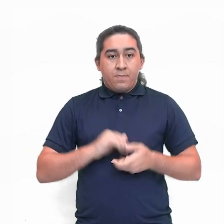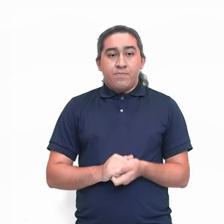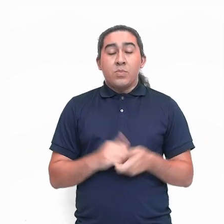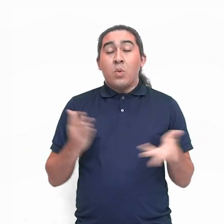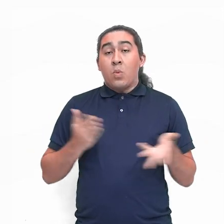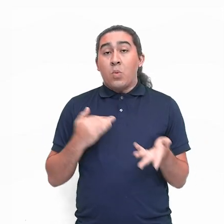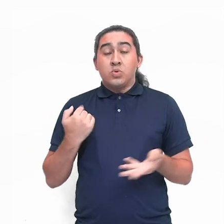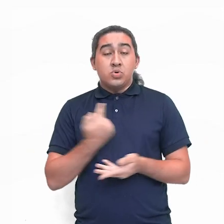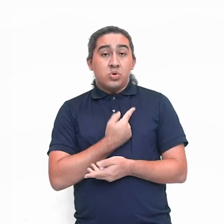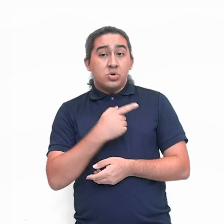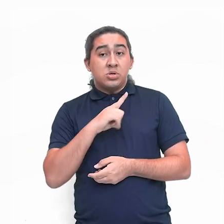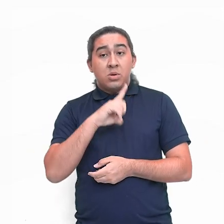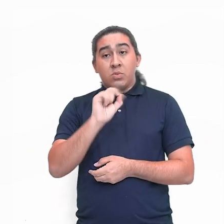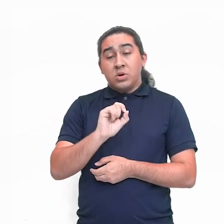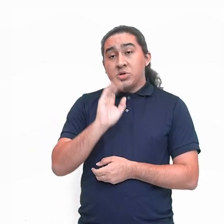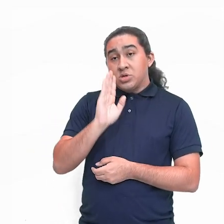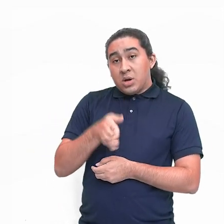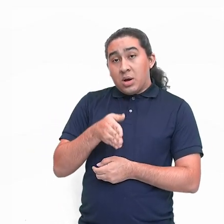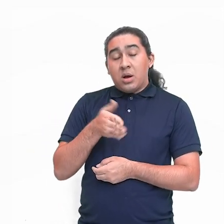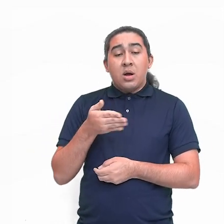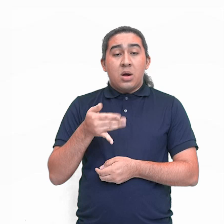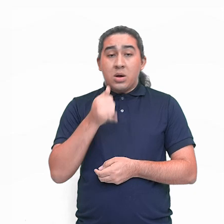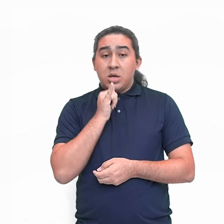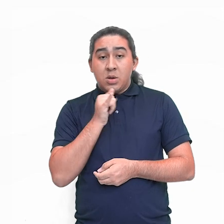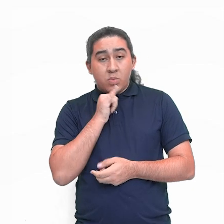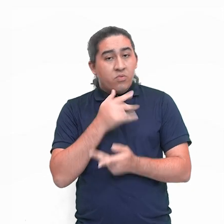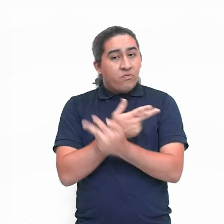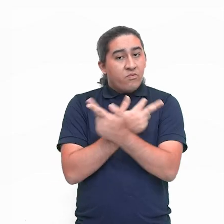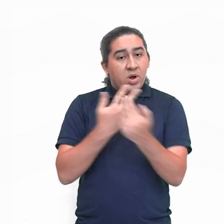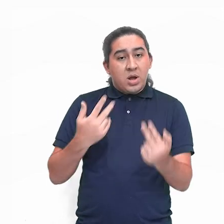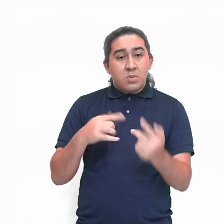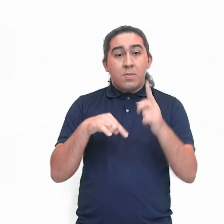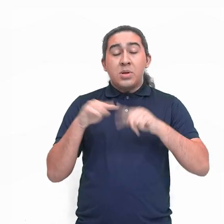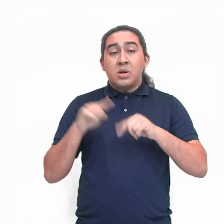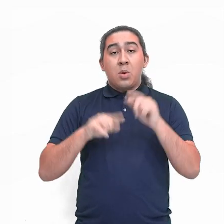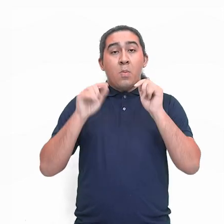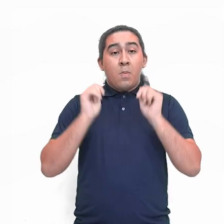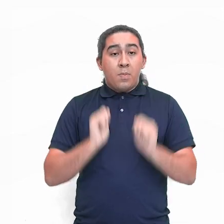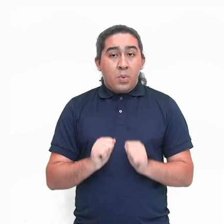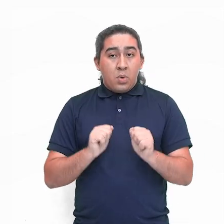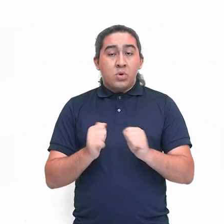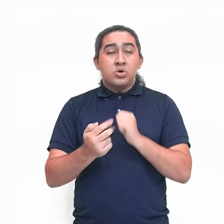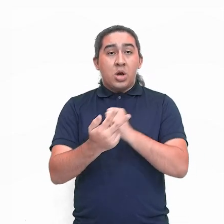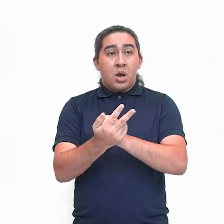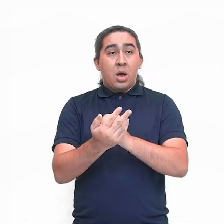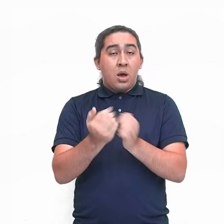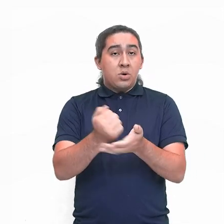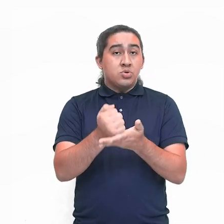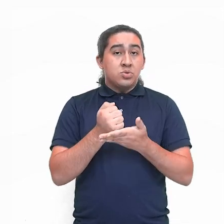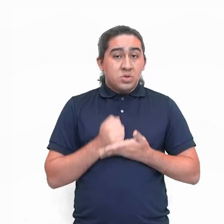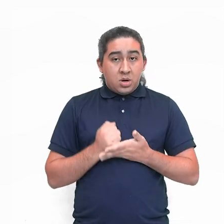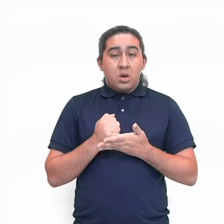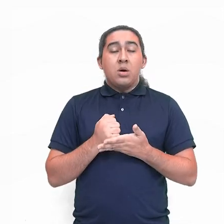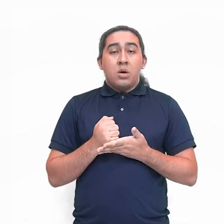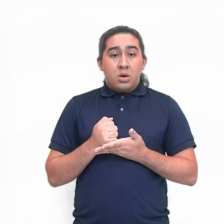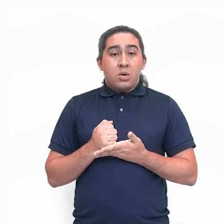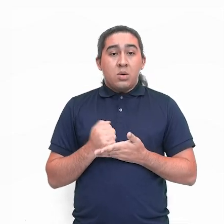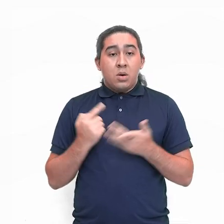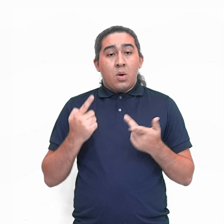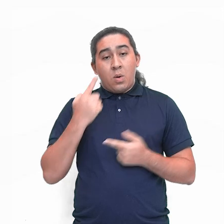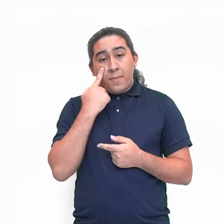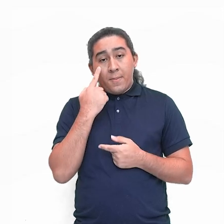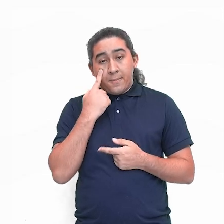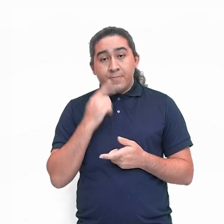em dia, a gente já tem ali vários equipamentos que podem auxiliar, como diz aí no outro